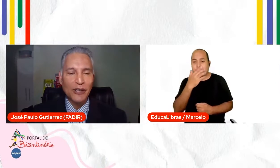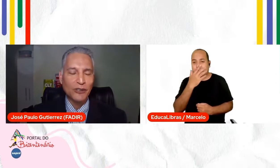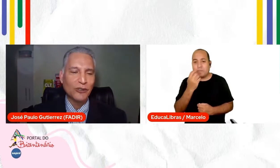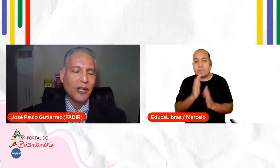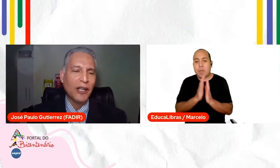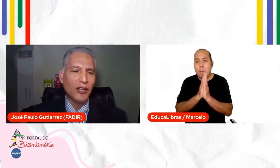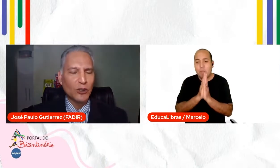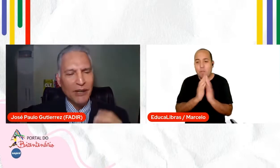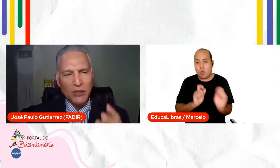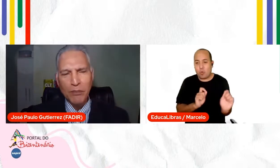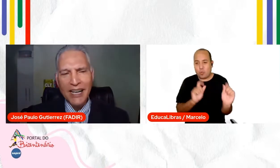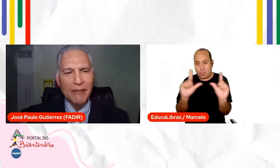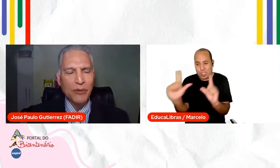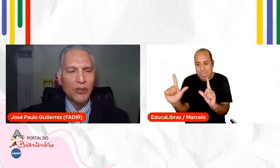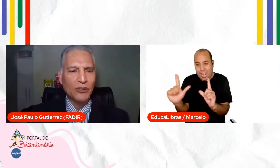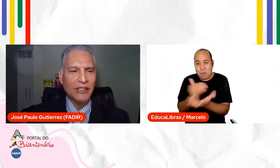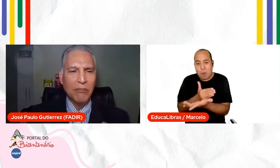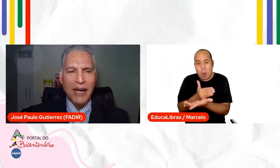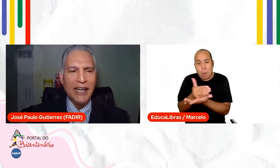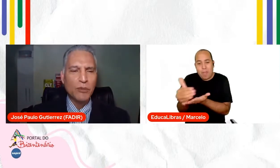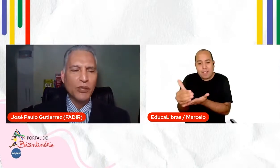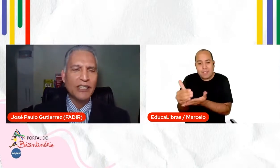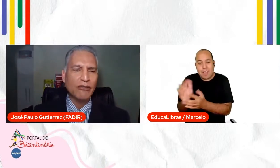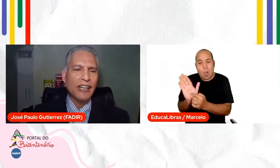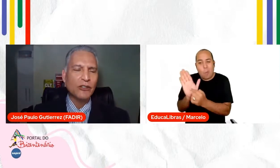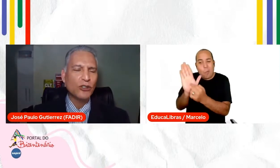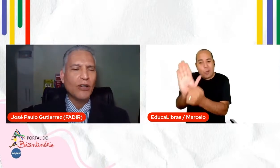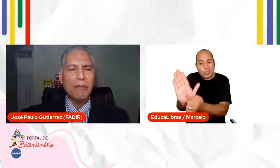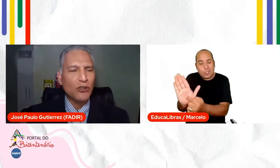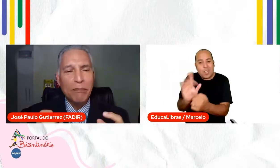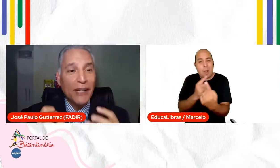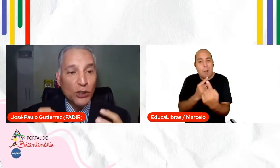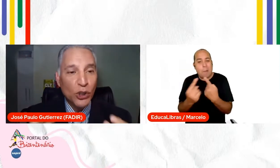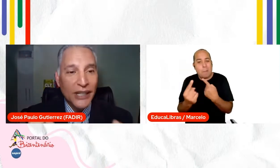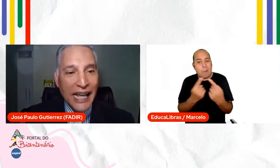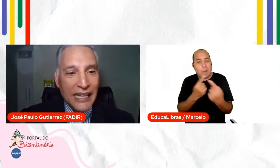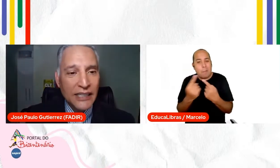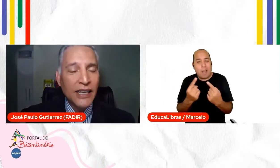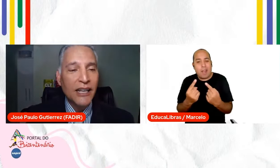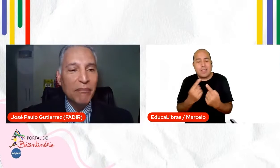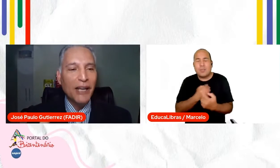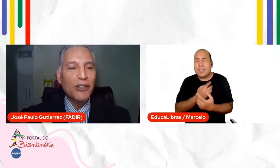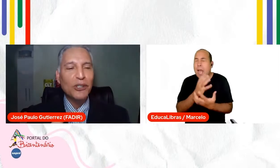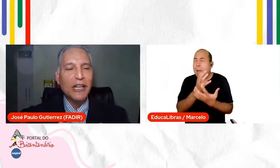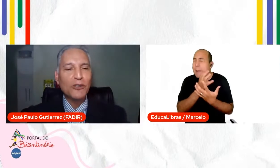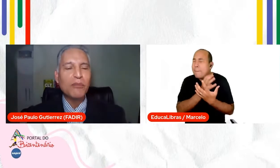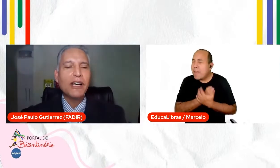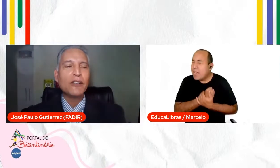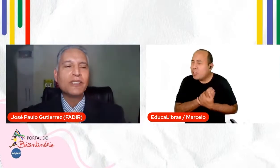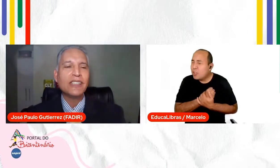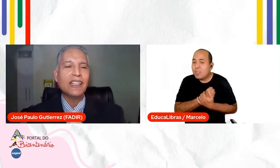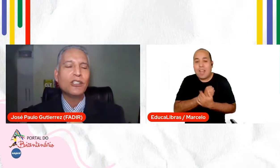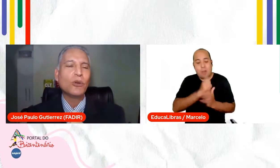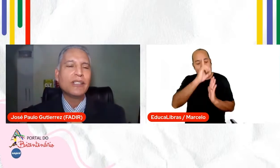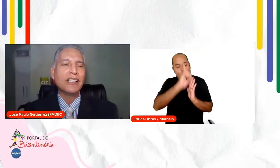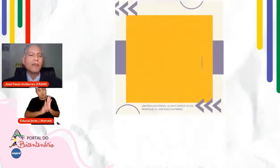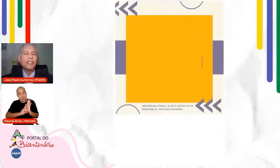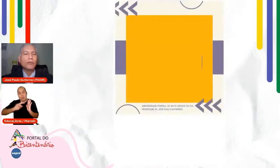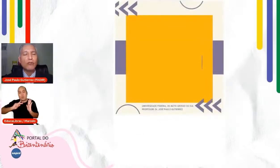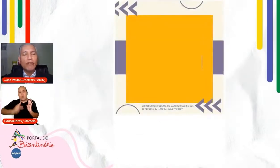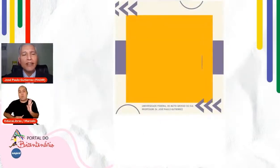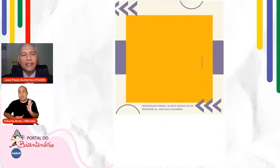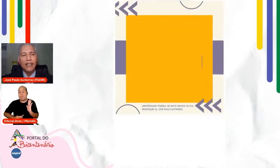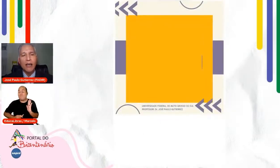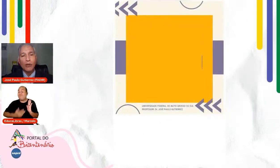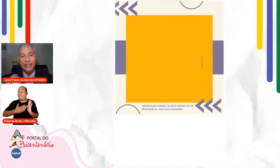começar o nosso bate-papo, o nosso debate, porque, de fato, eu sou uma pessoa apaixonada pelos direitos humanos e estou, assim,